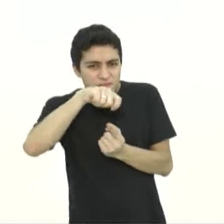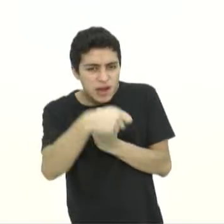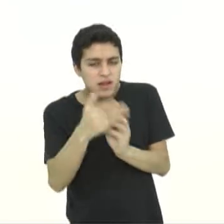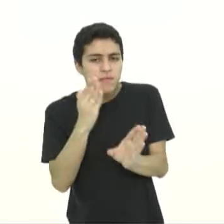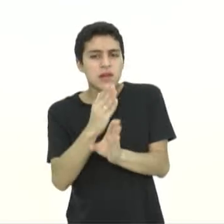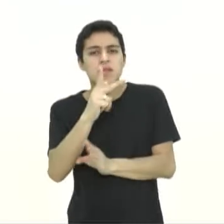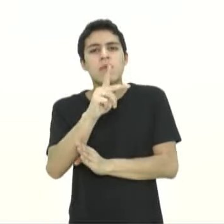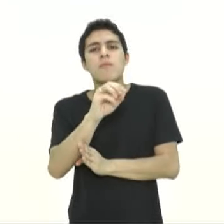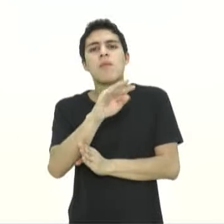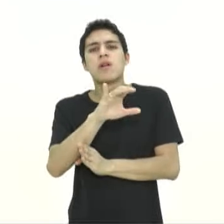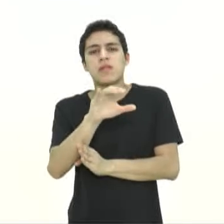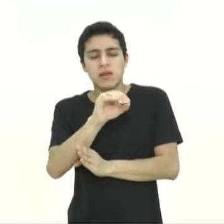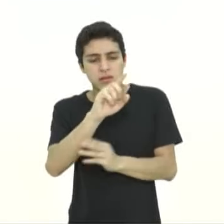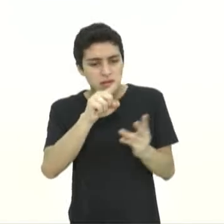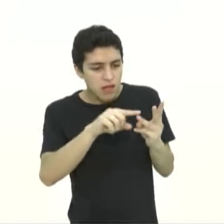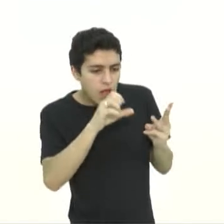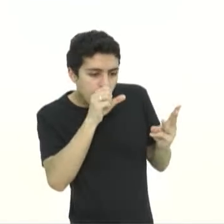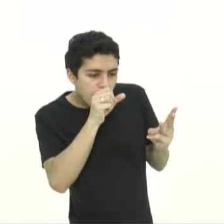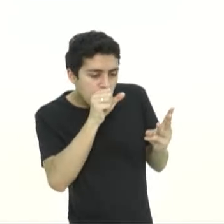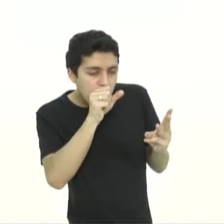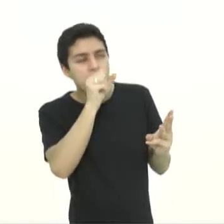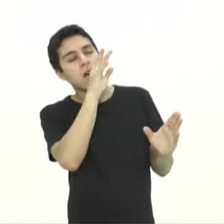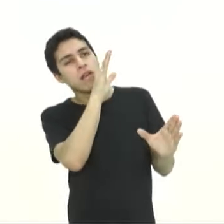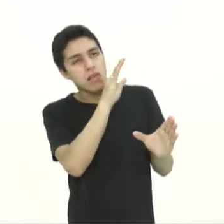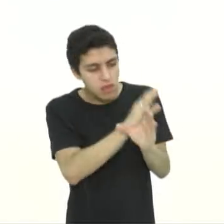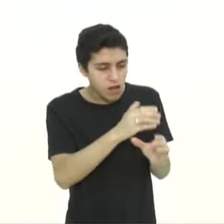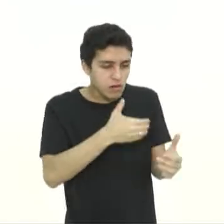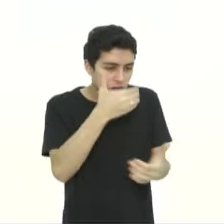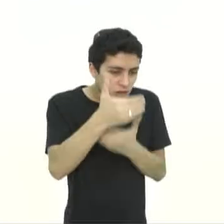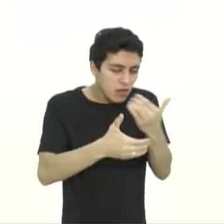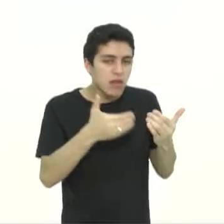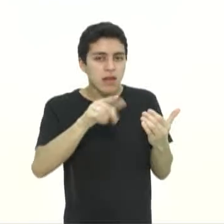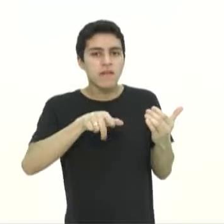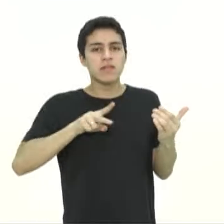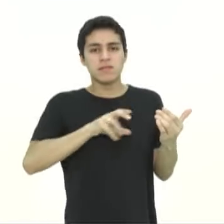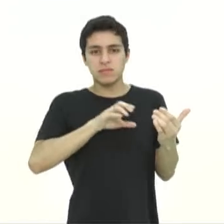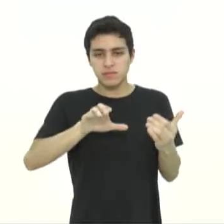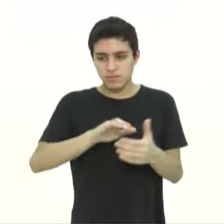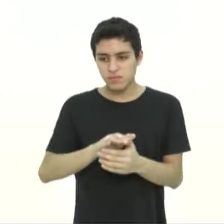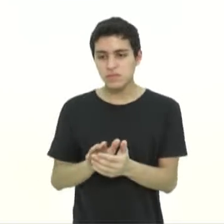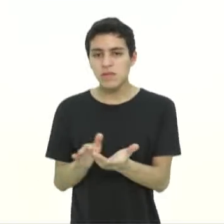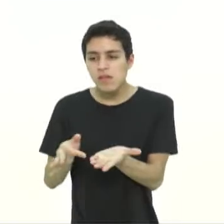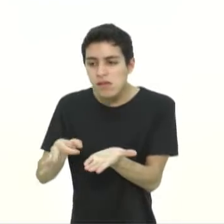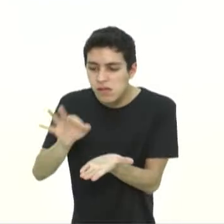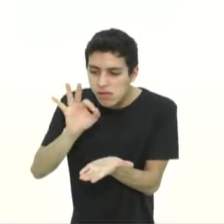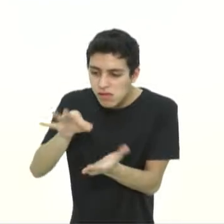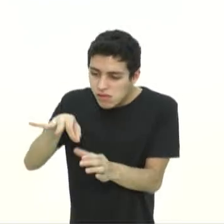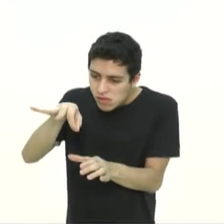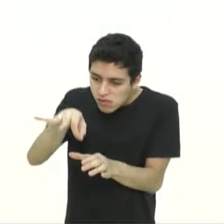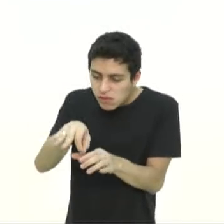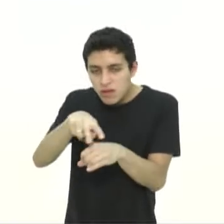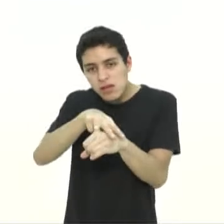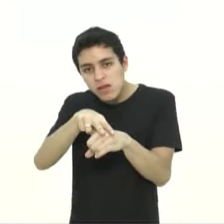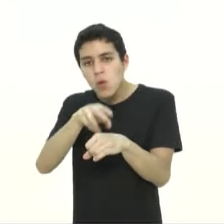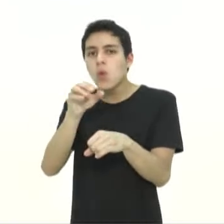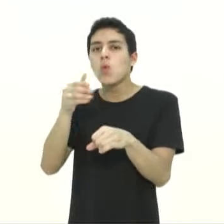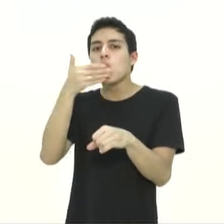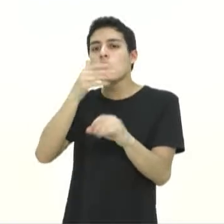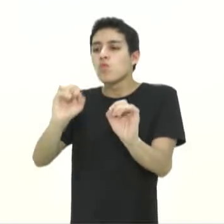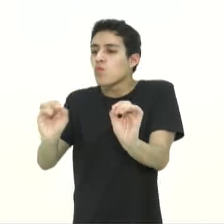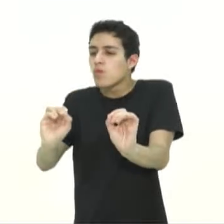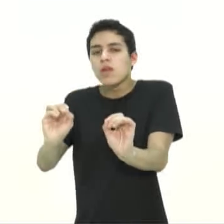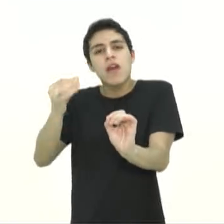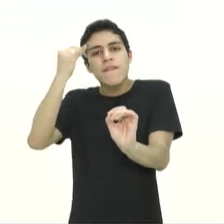e também uma laranja pela vitamina C. Uma xícara de chá verde sem açúcar para prevenir a